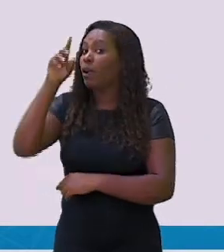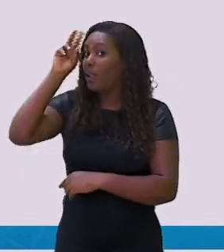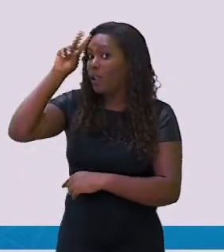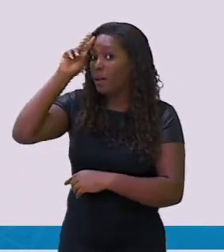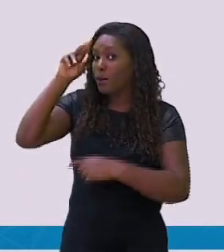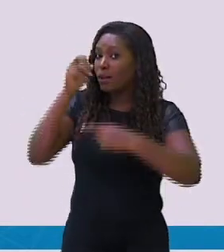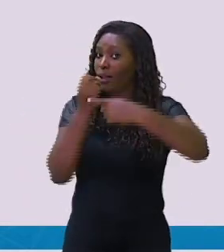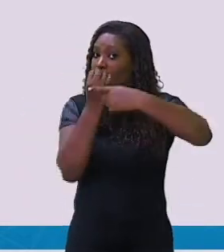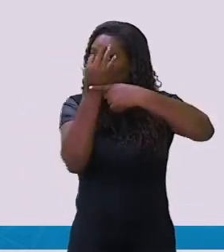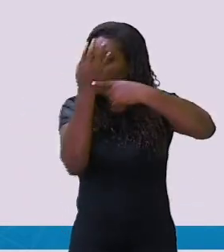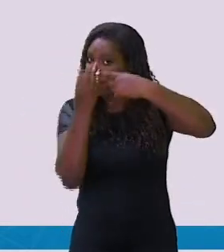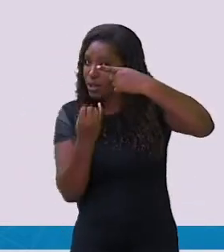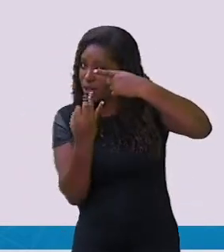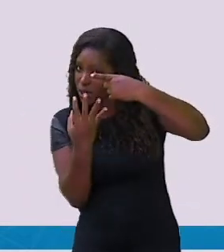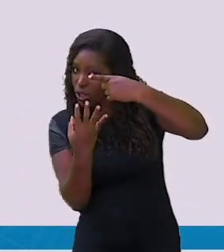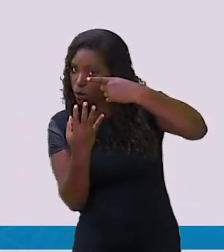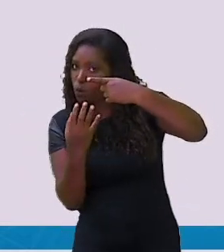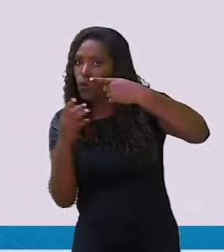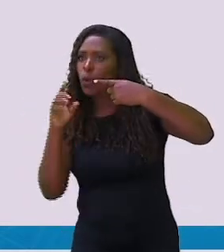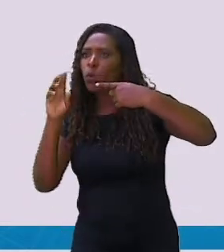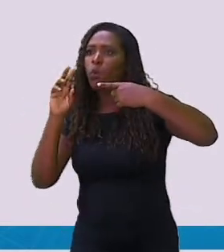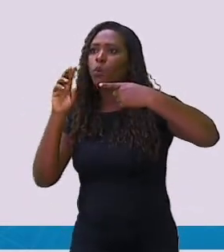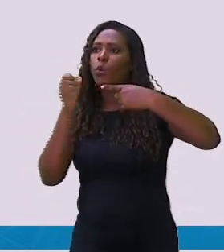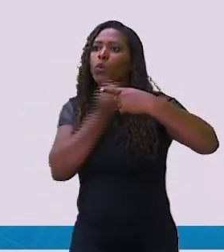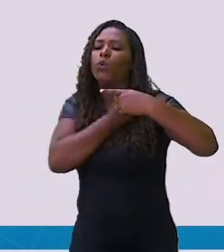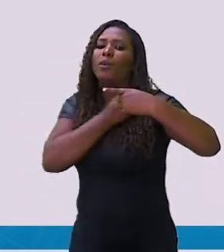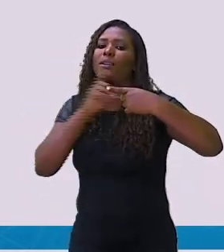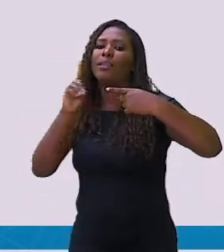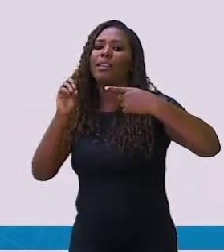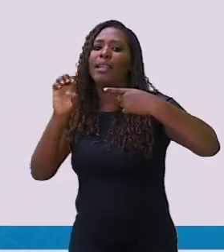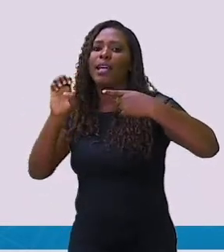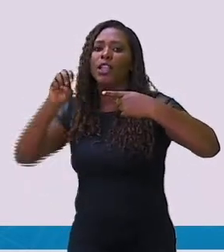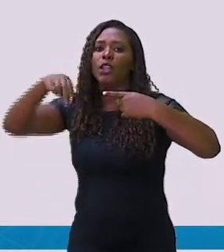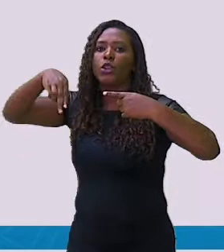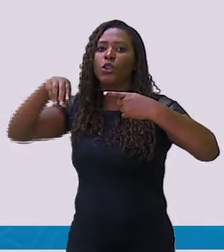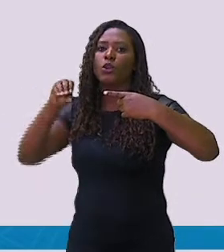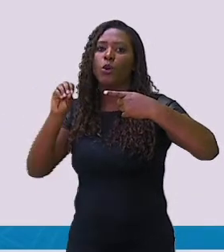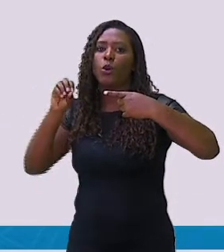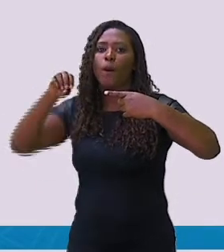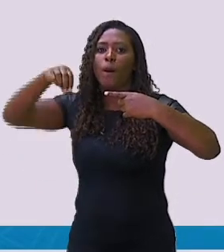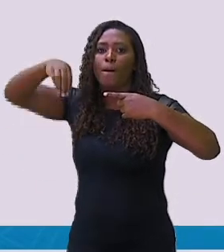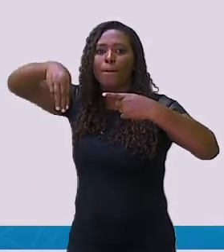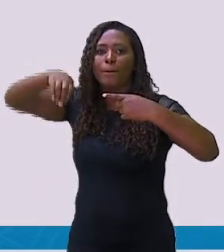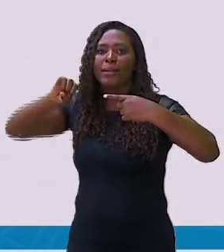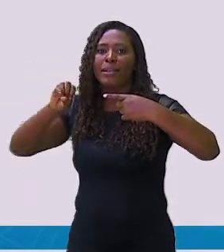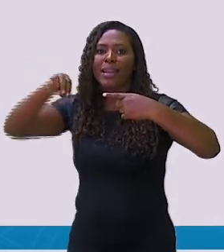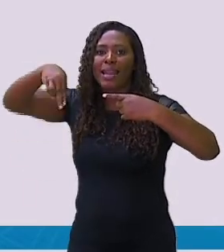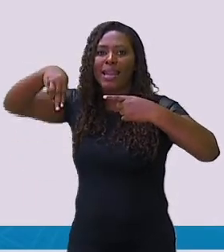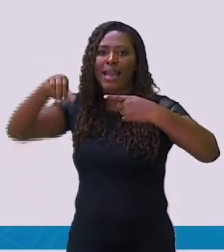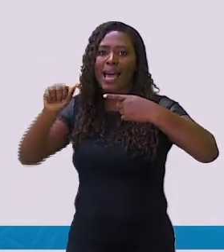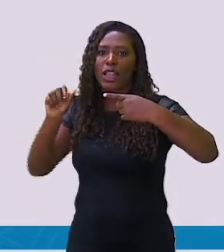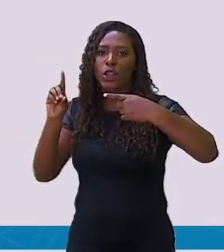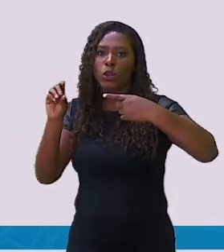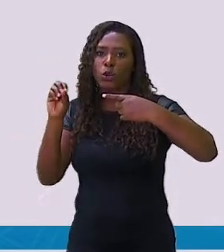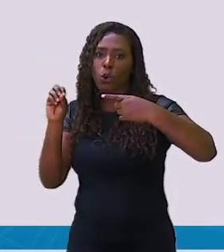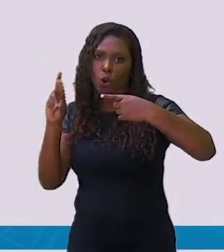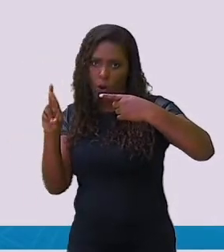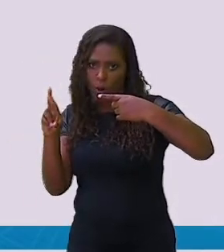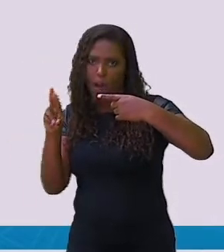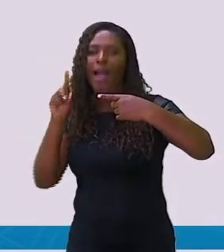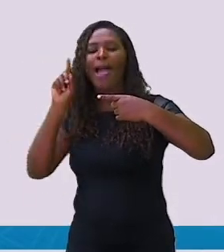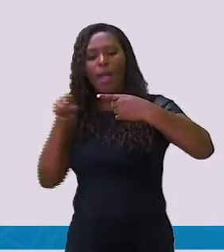aqui olha Ah tá então a Basta fazer o quê vou repetir o denominador 5